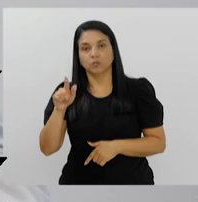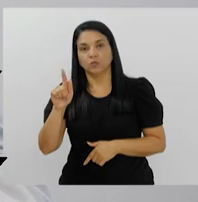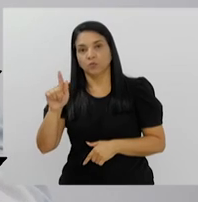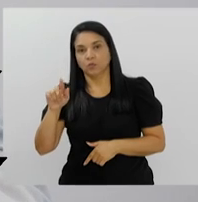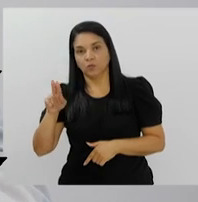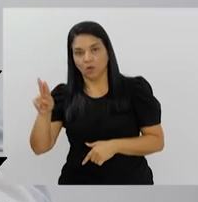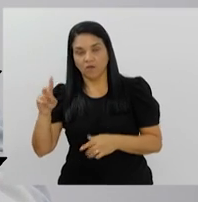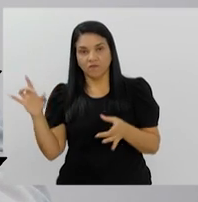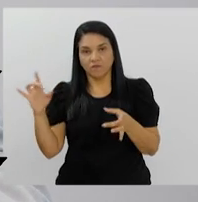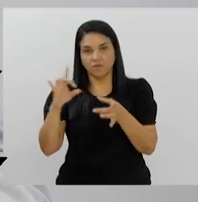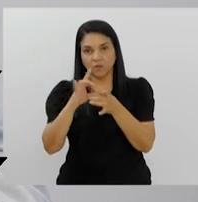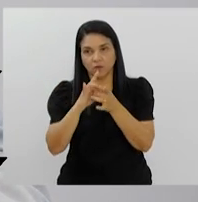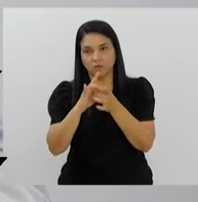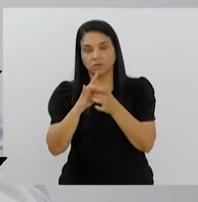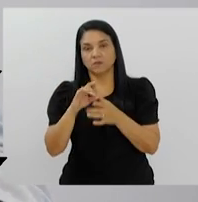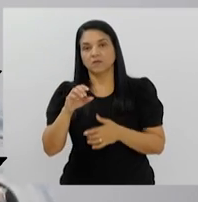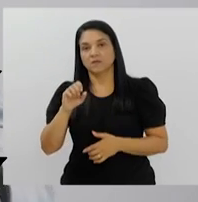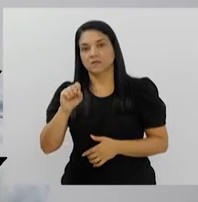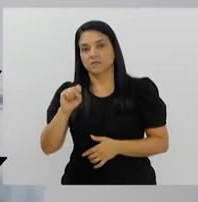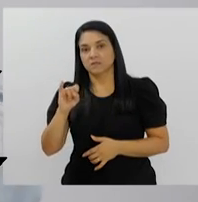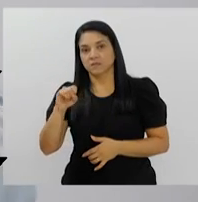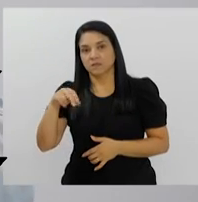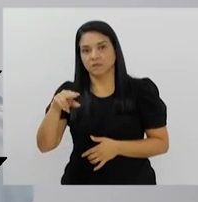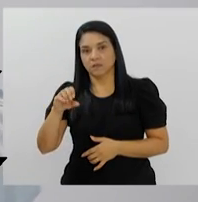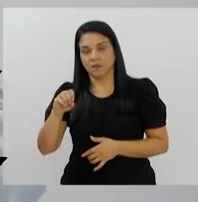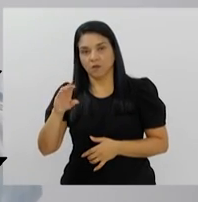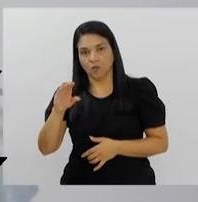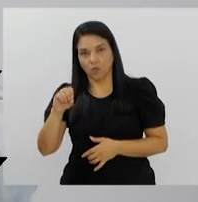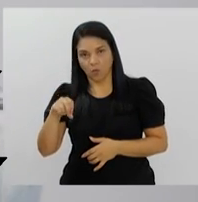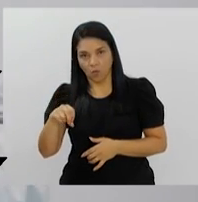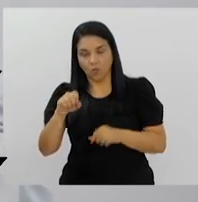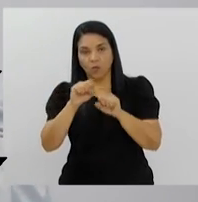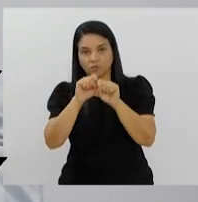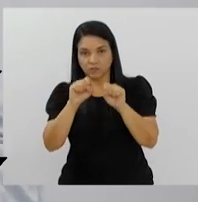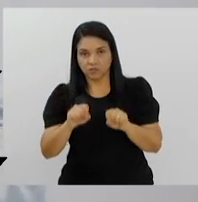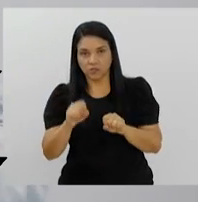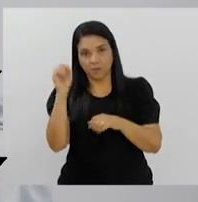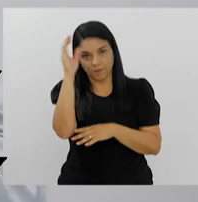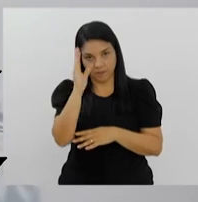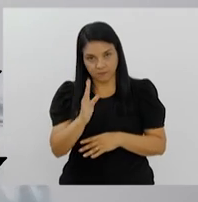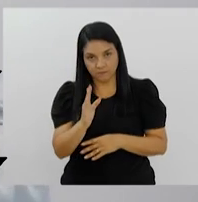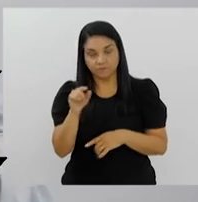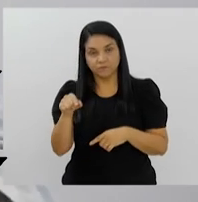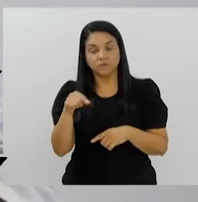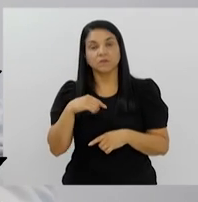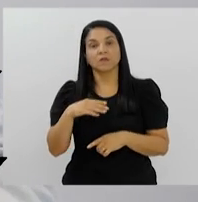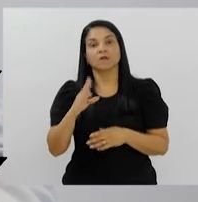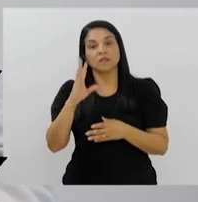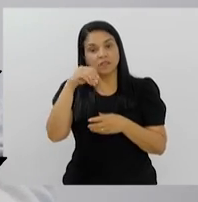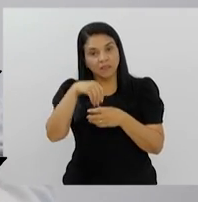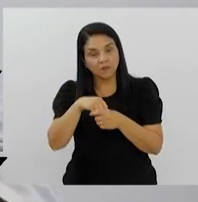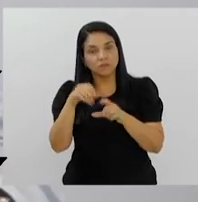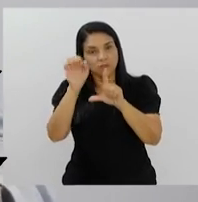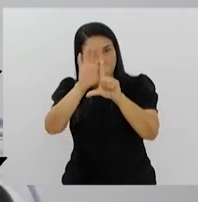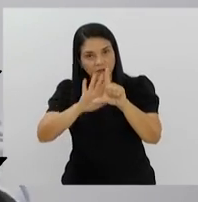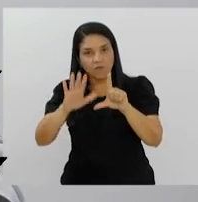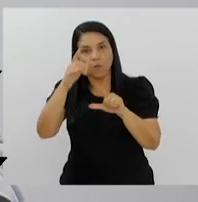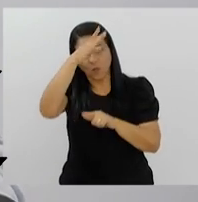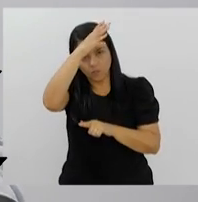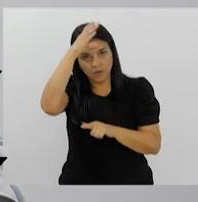cacom ao sistema nacional onde o consumidor ele pode tentar conciliar dentro da plataforma